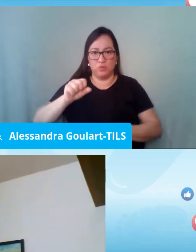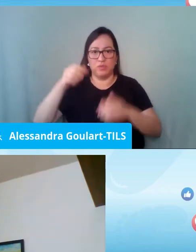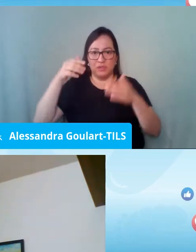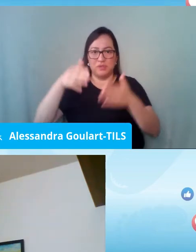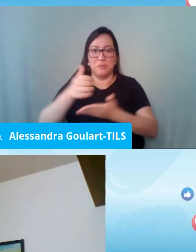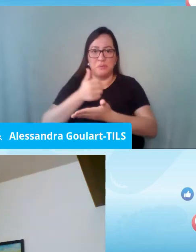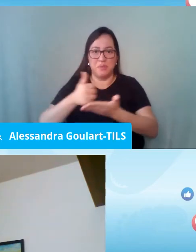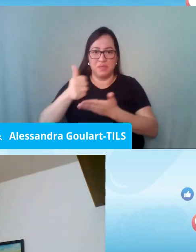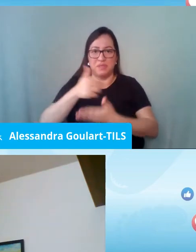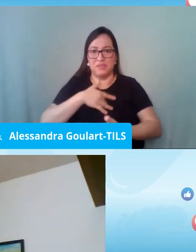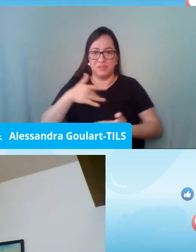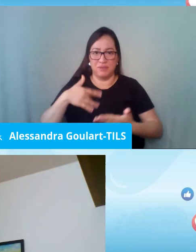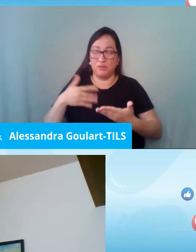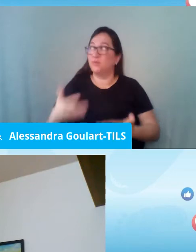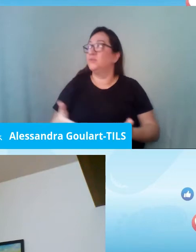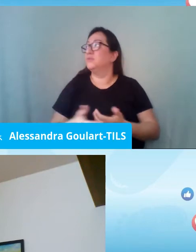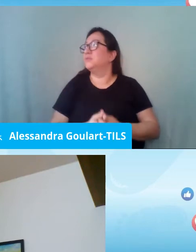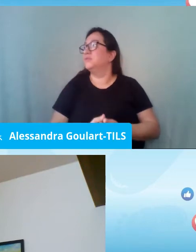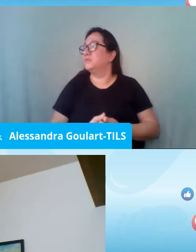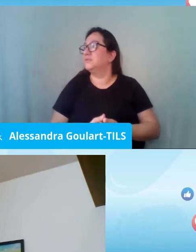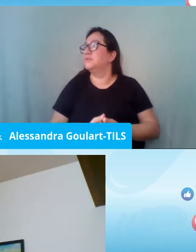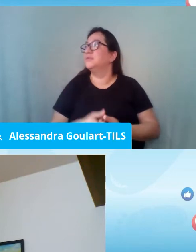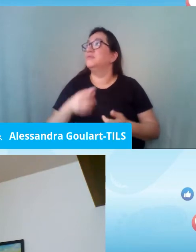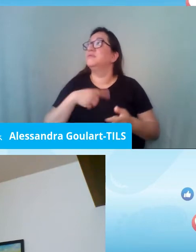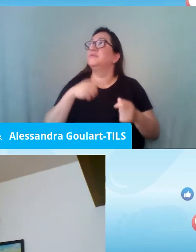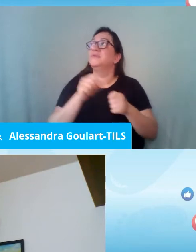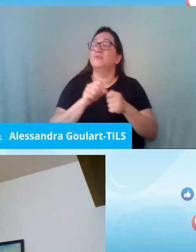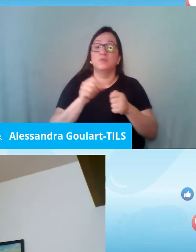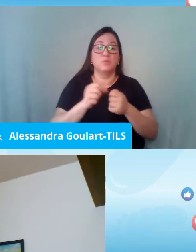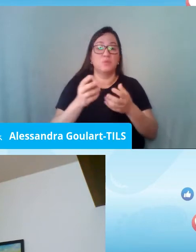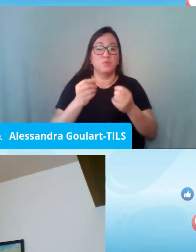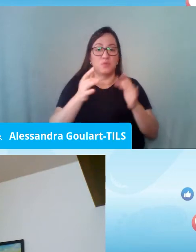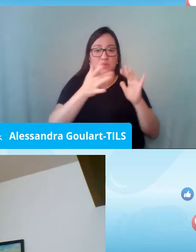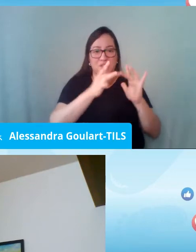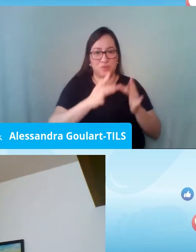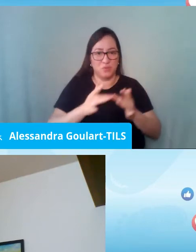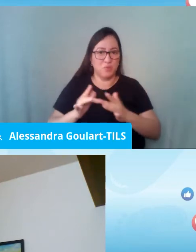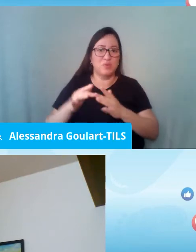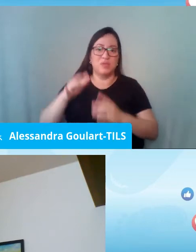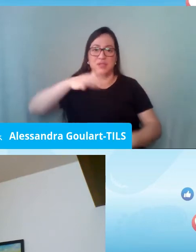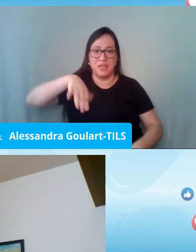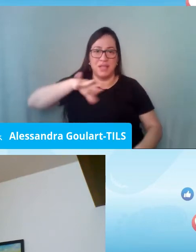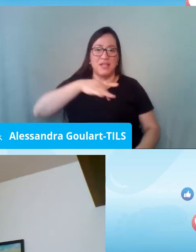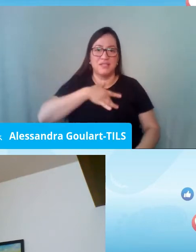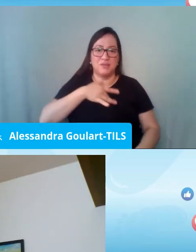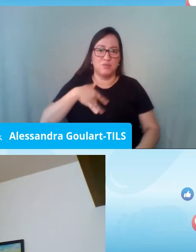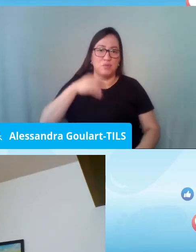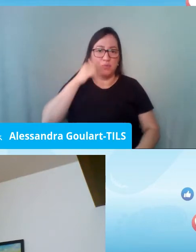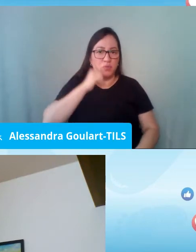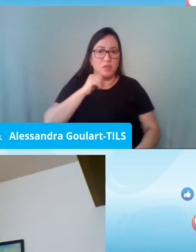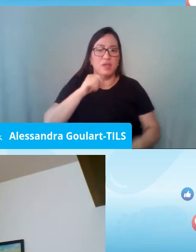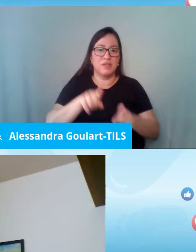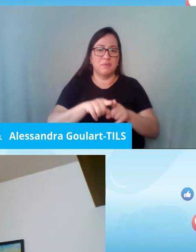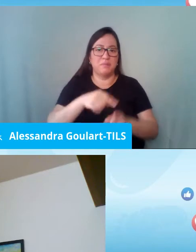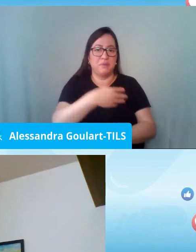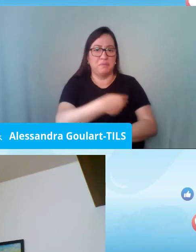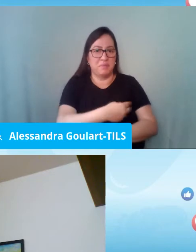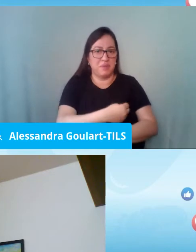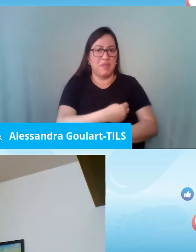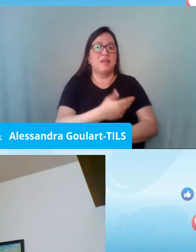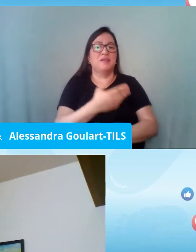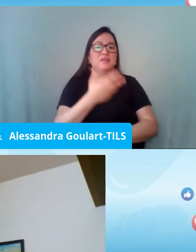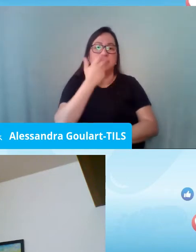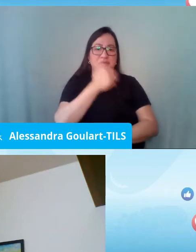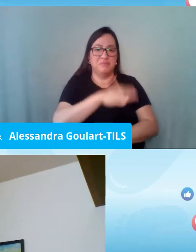Básica. Faço muita articulação com IST, Saúde da Mulher, Rede Materna Infantil. Então, eu sou uma